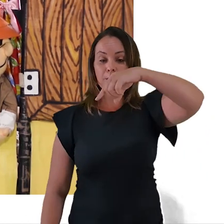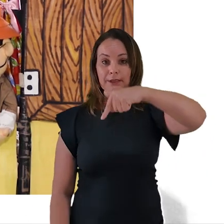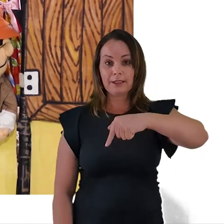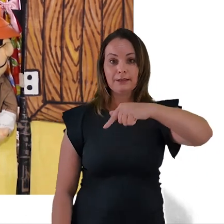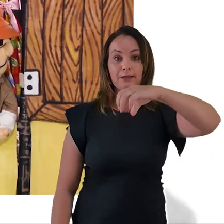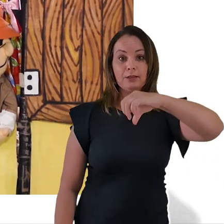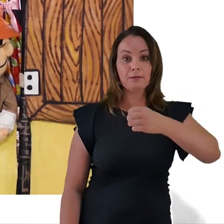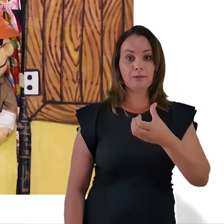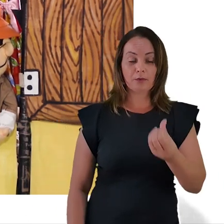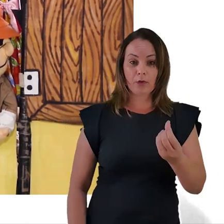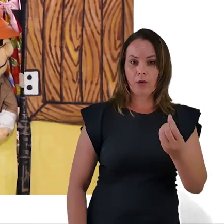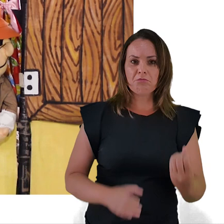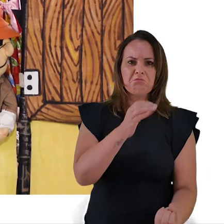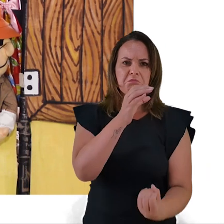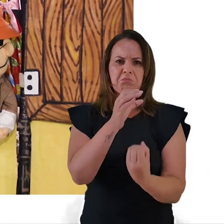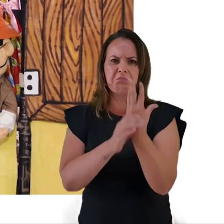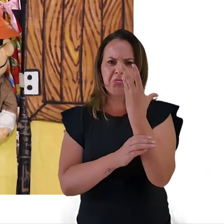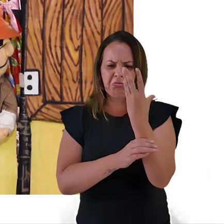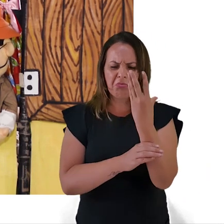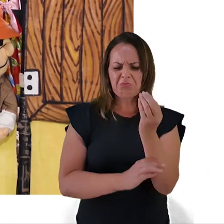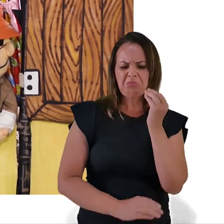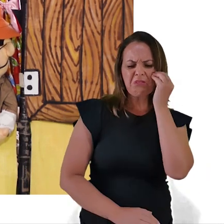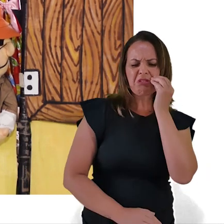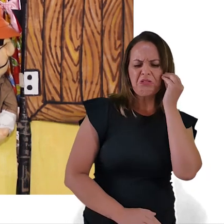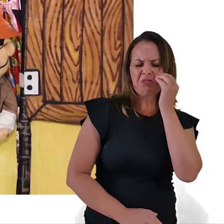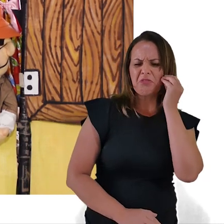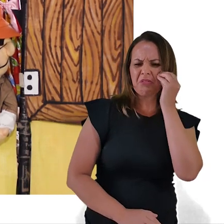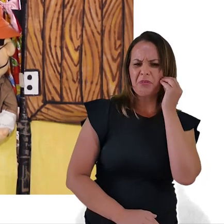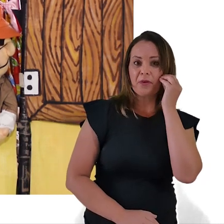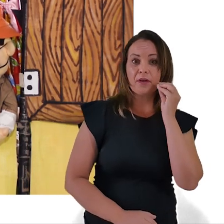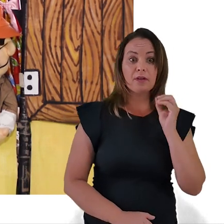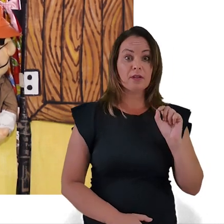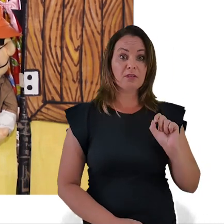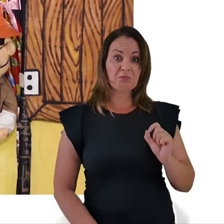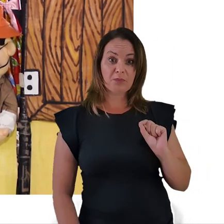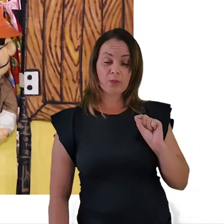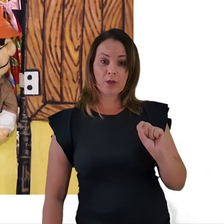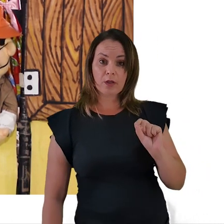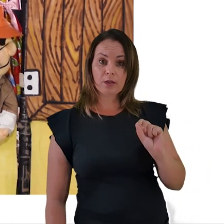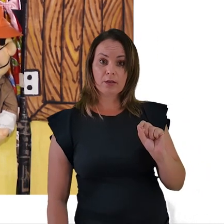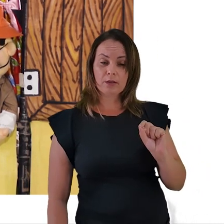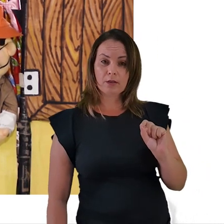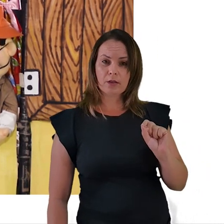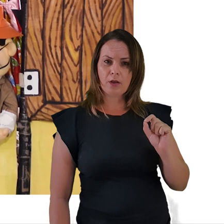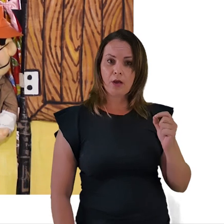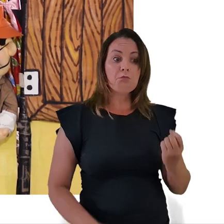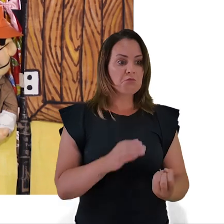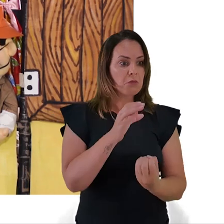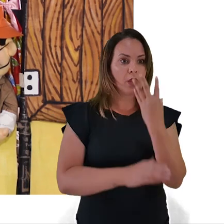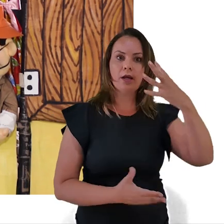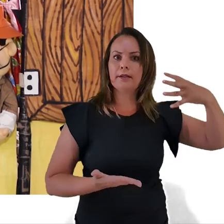1796 fez uma experiência incrível. Olha, e sua invenção salvou